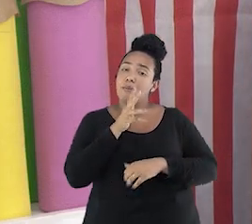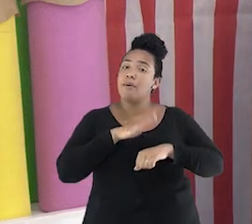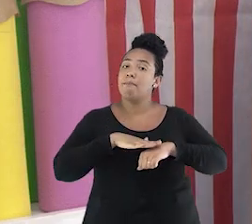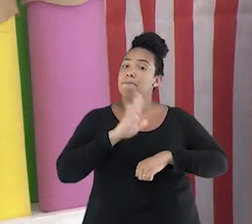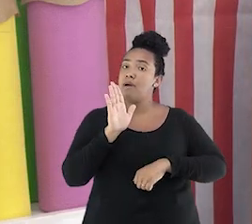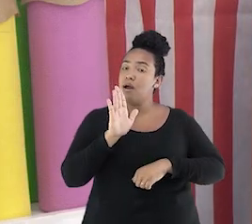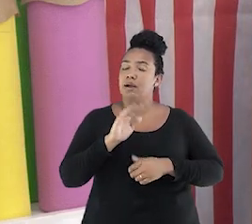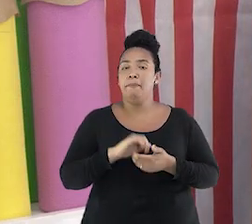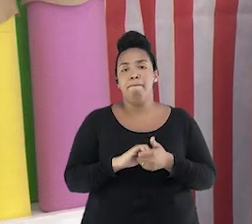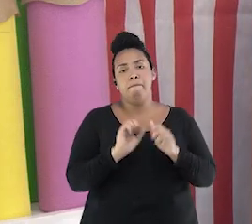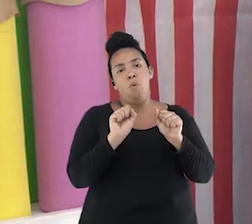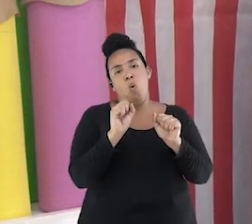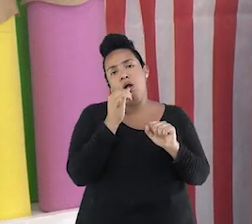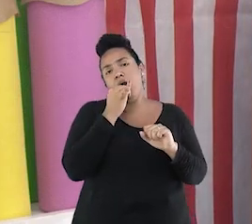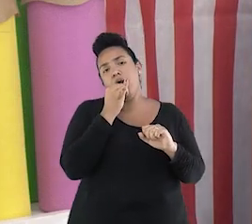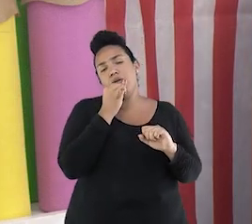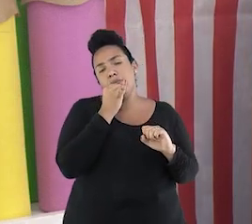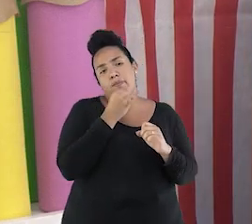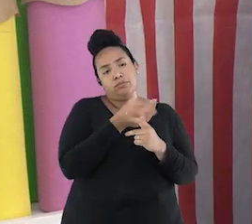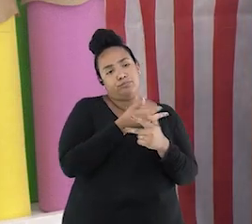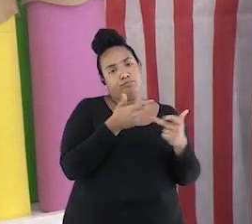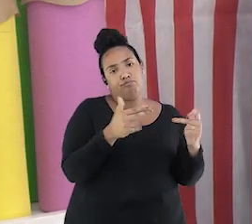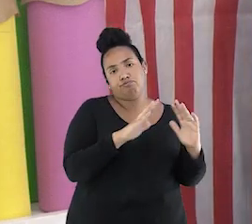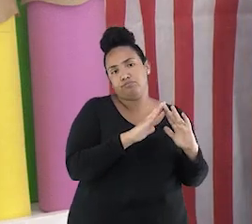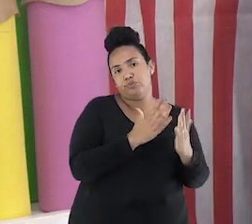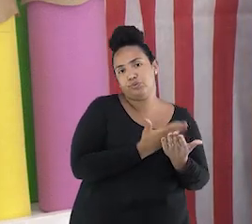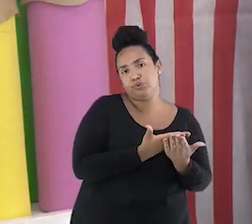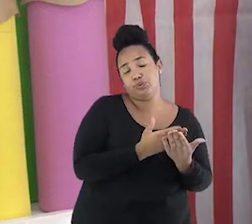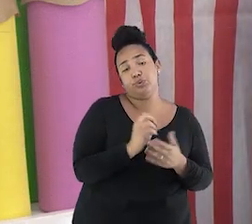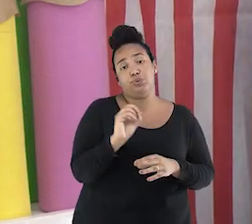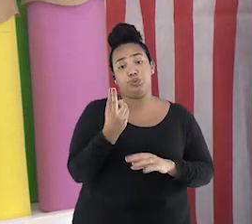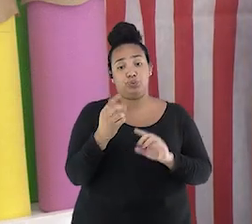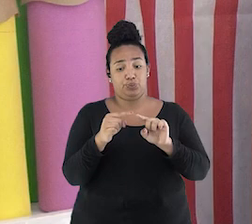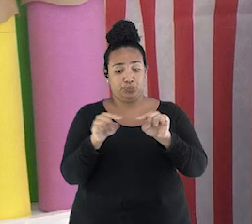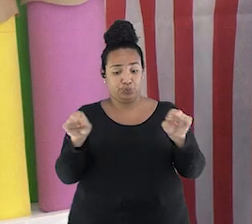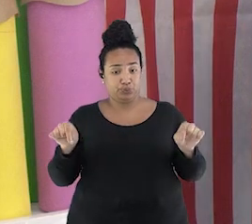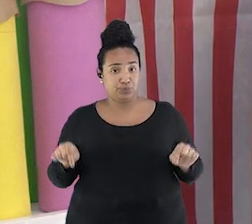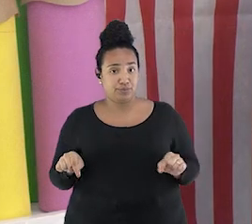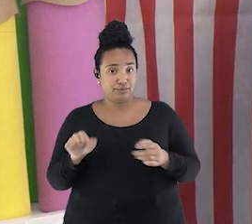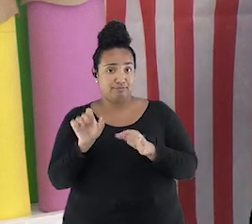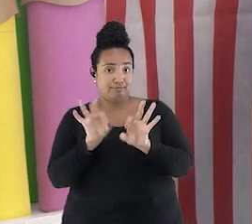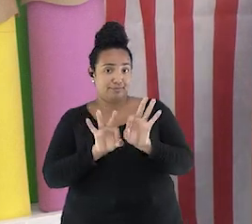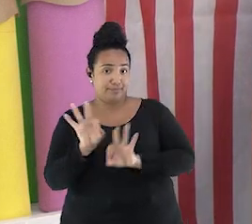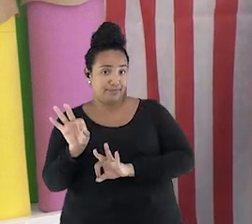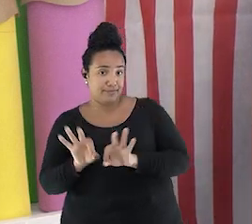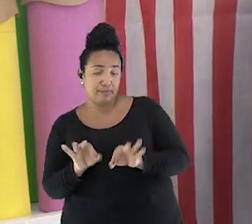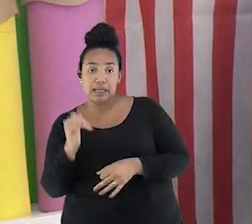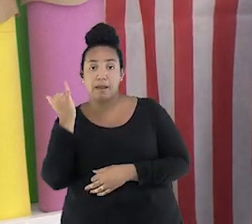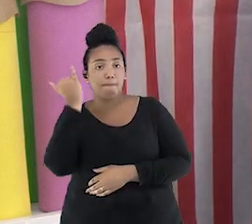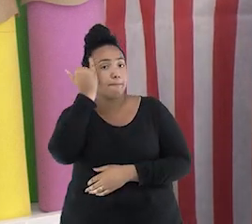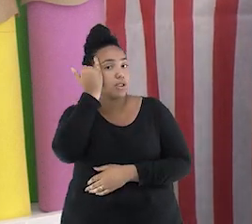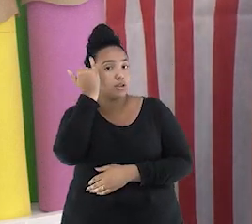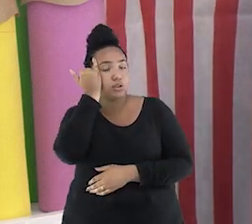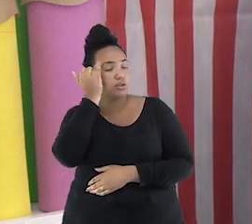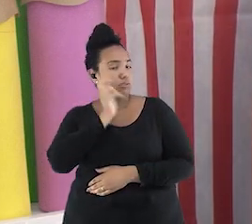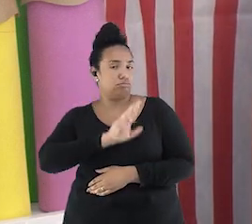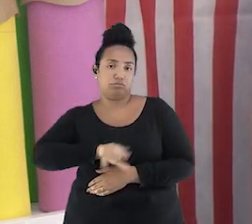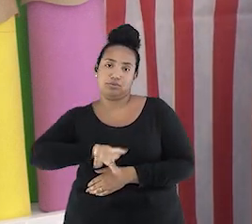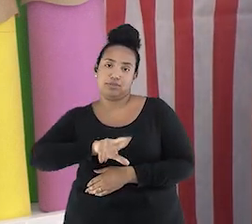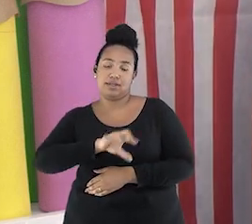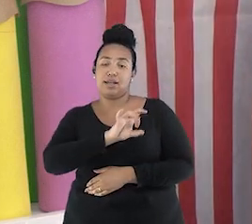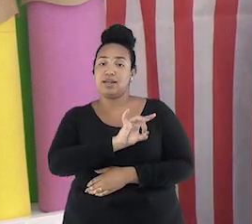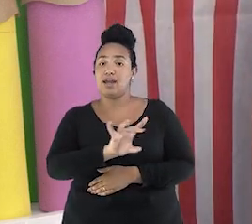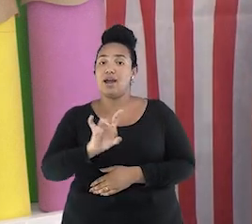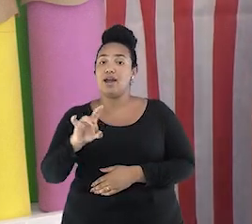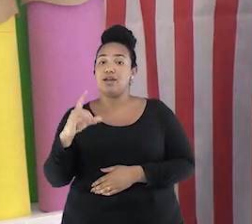tarefas, sejam as da escola ou da arrumação do quarto. Não é preguiça. Cada pessoa tem sua